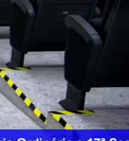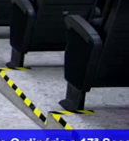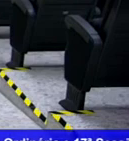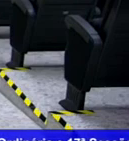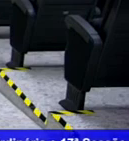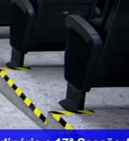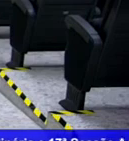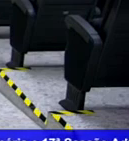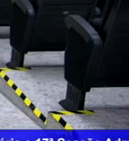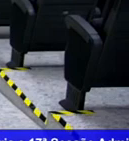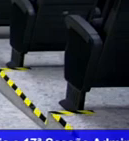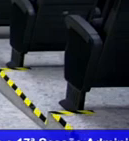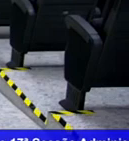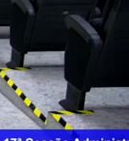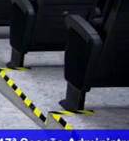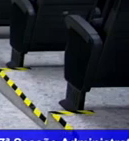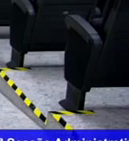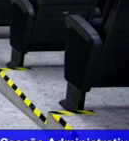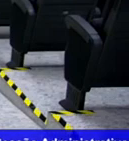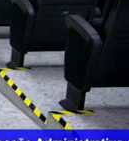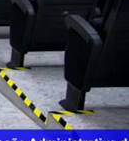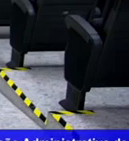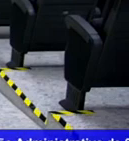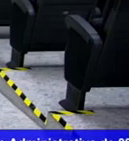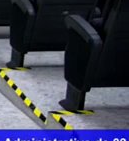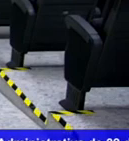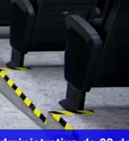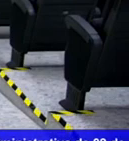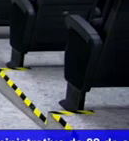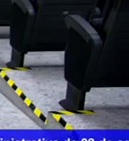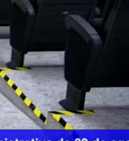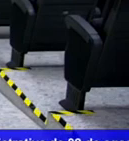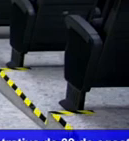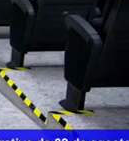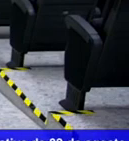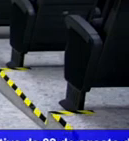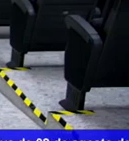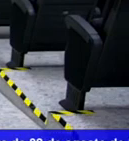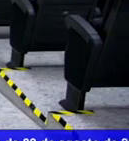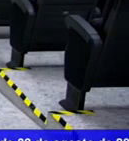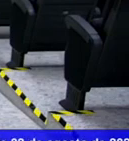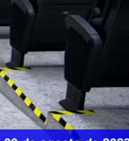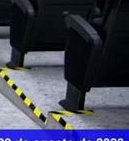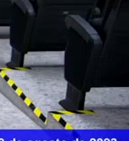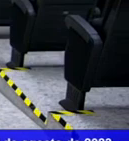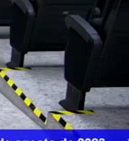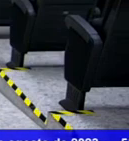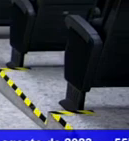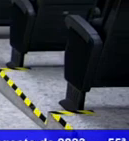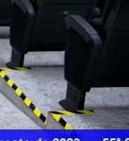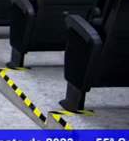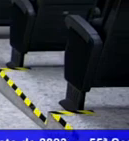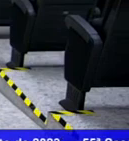acomodados em seus lugares. Ao fundo, parede amadeirada do tribunal, atrás da tribuna principal, 2